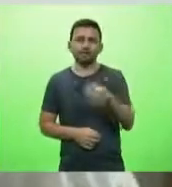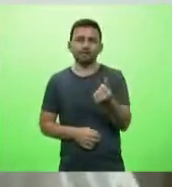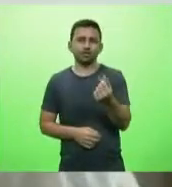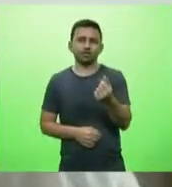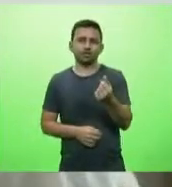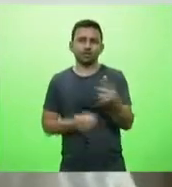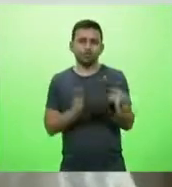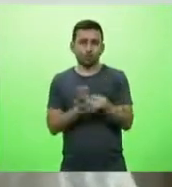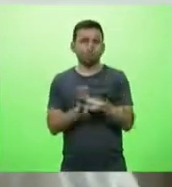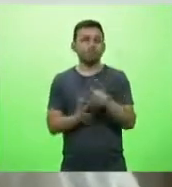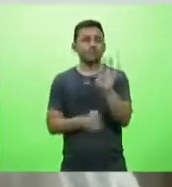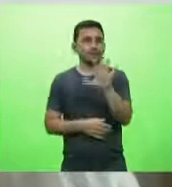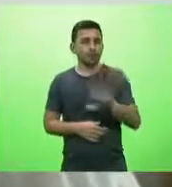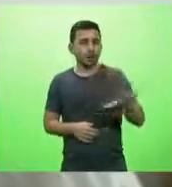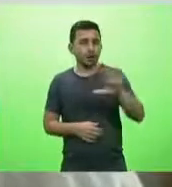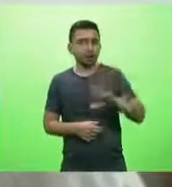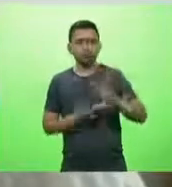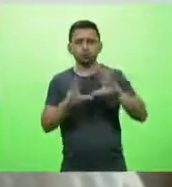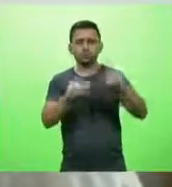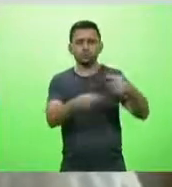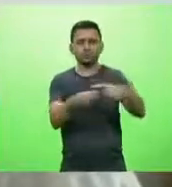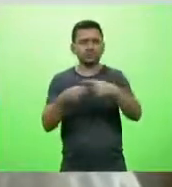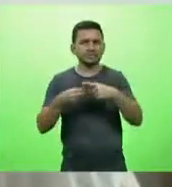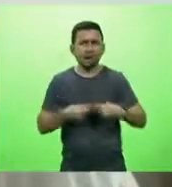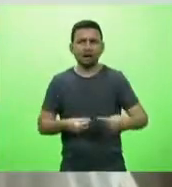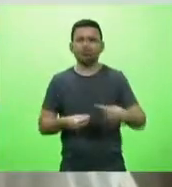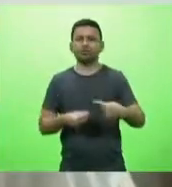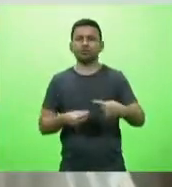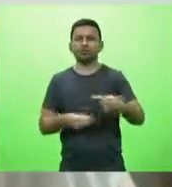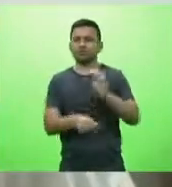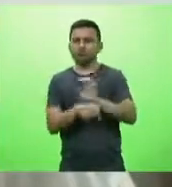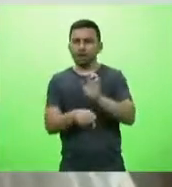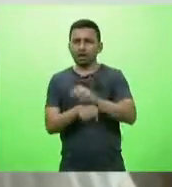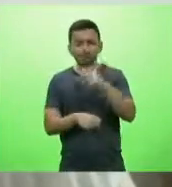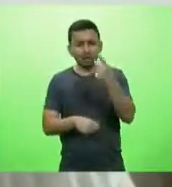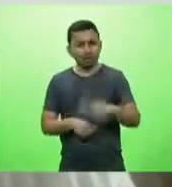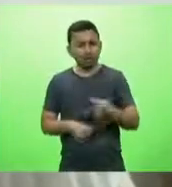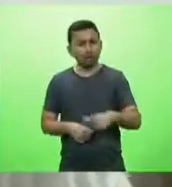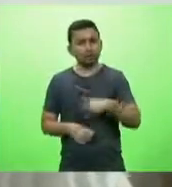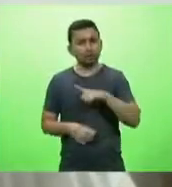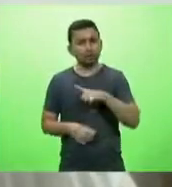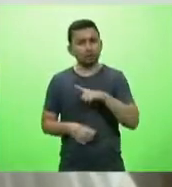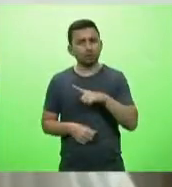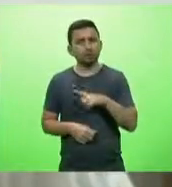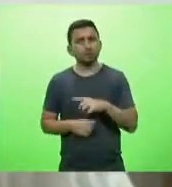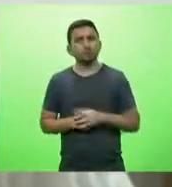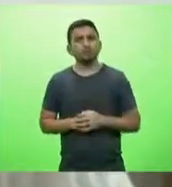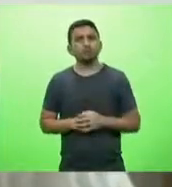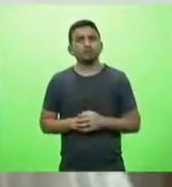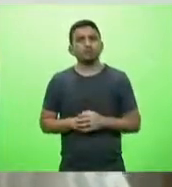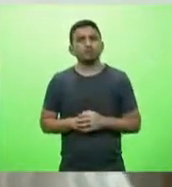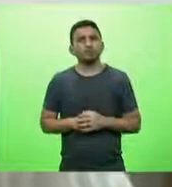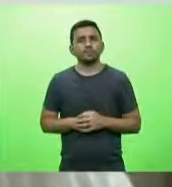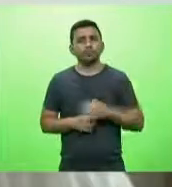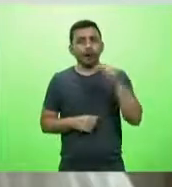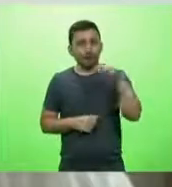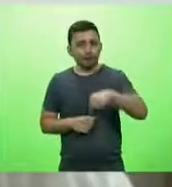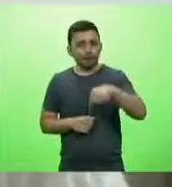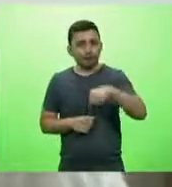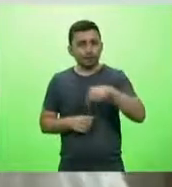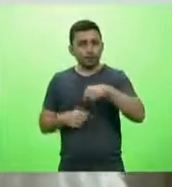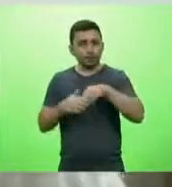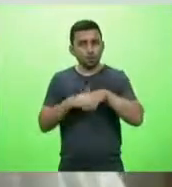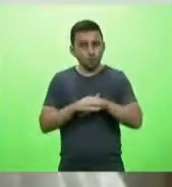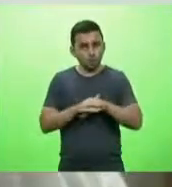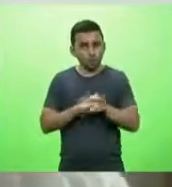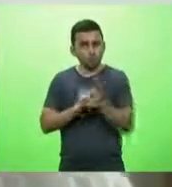os estados e municípios receberam. E em Santa Catarina, nós temos na conta,